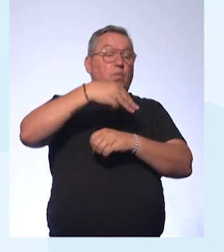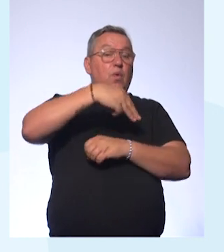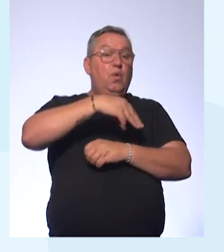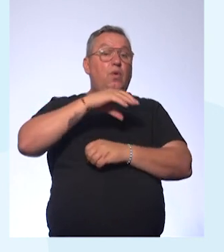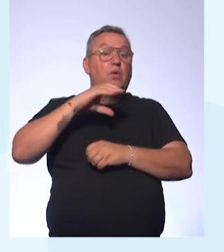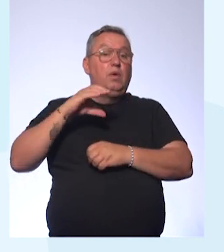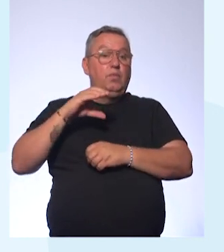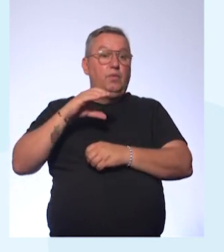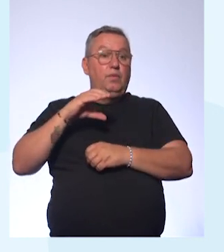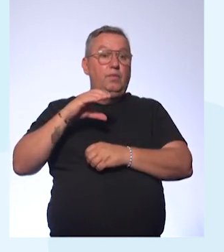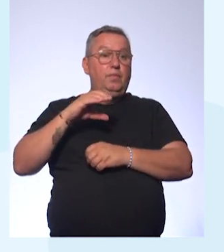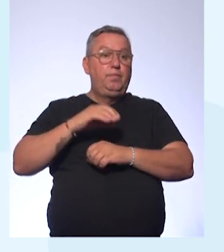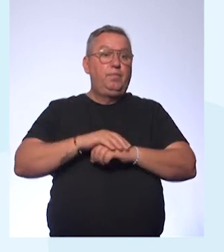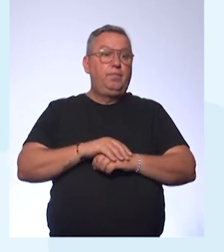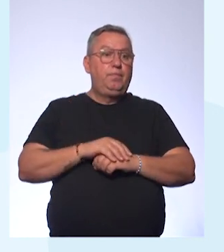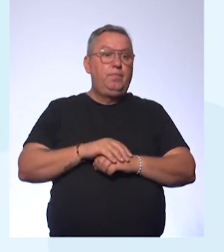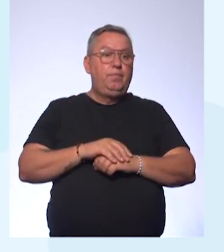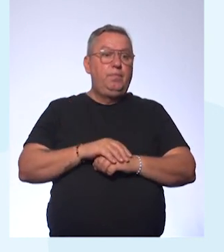óxido